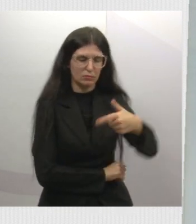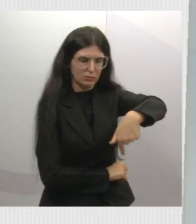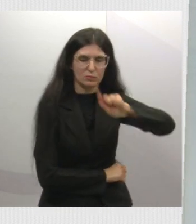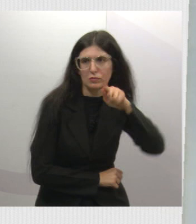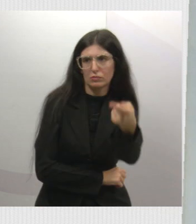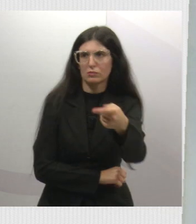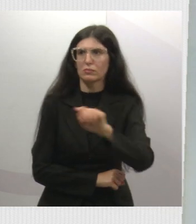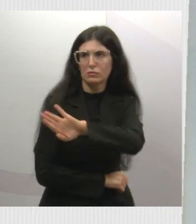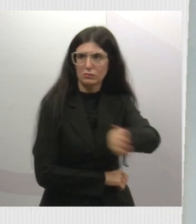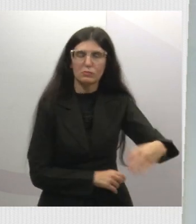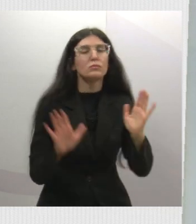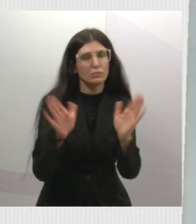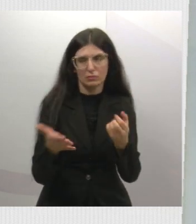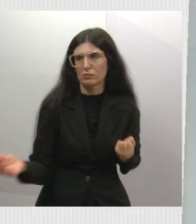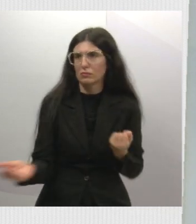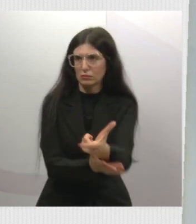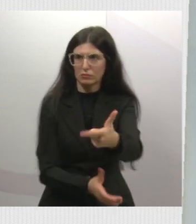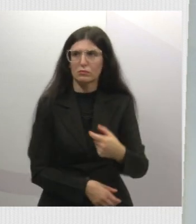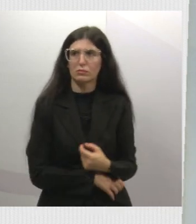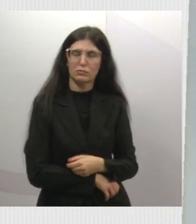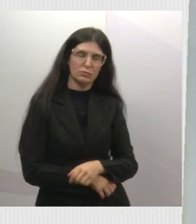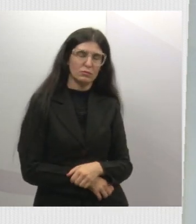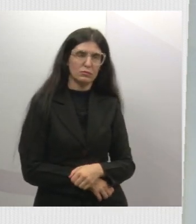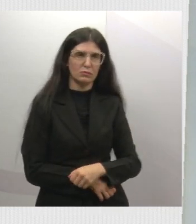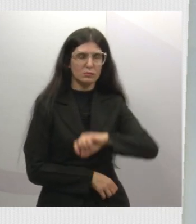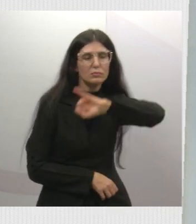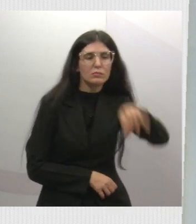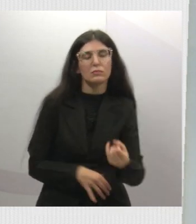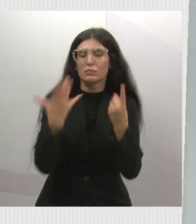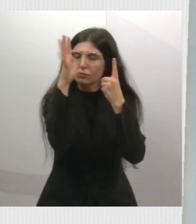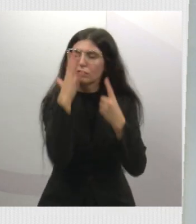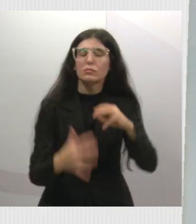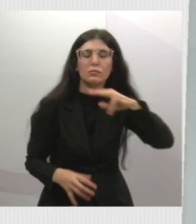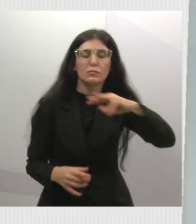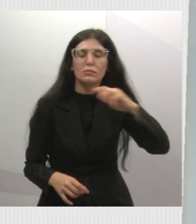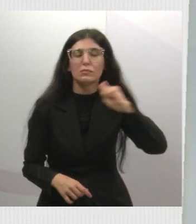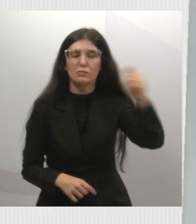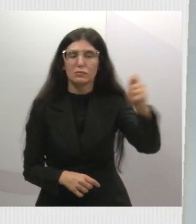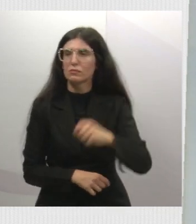393.787.000 e liquidado até o primeiro quadrimestre